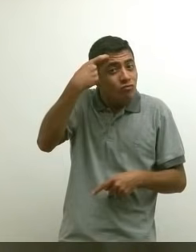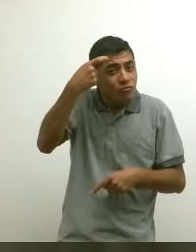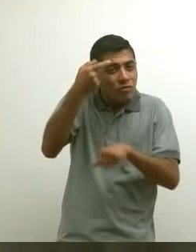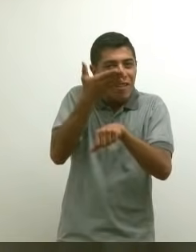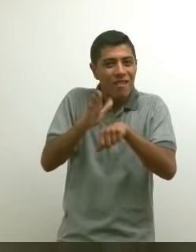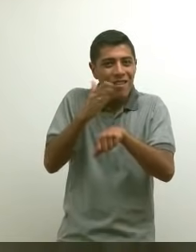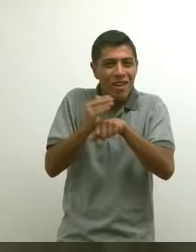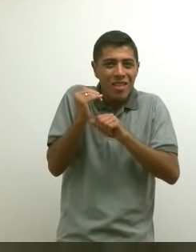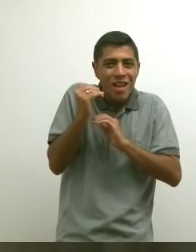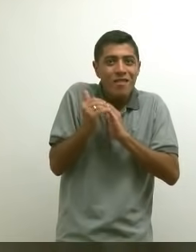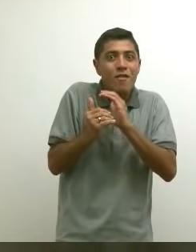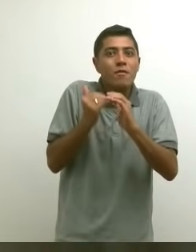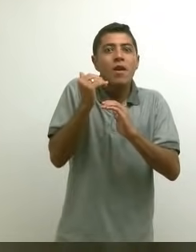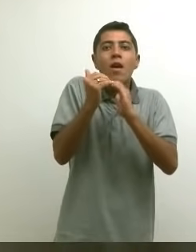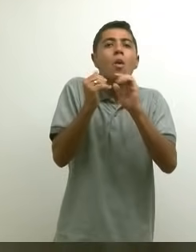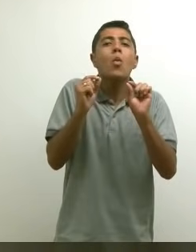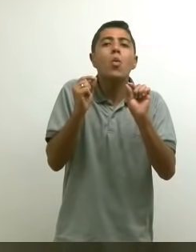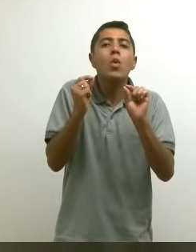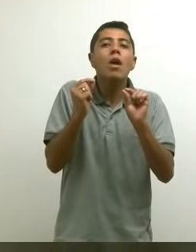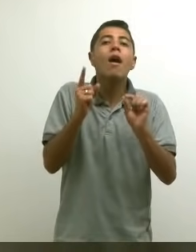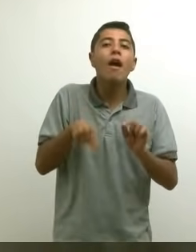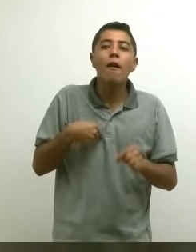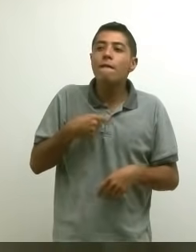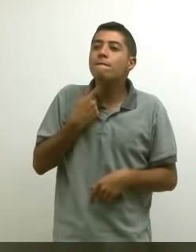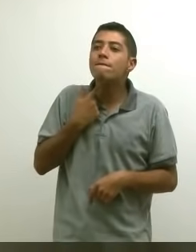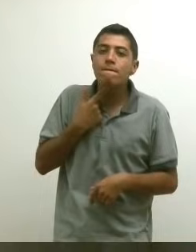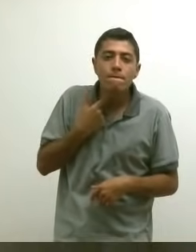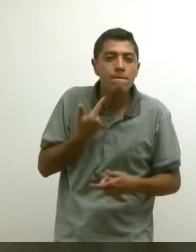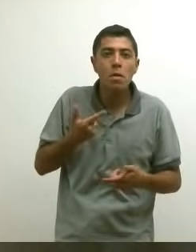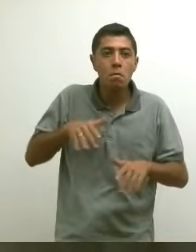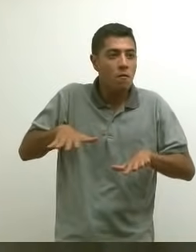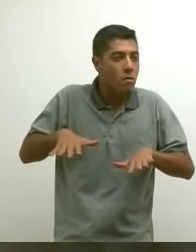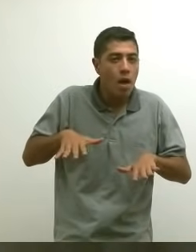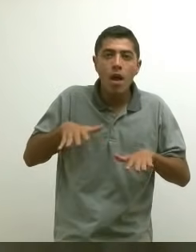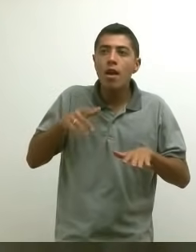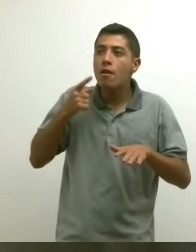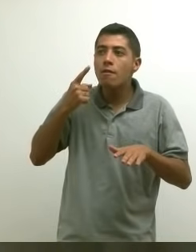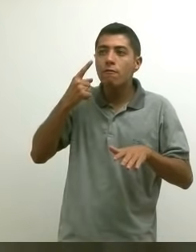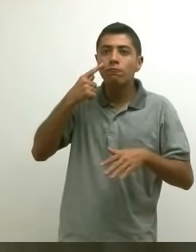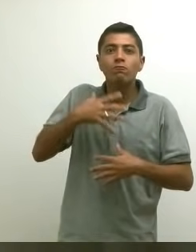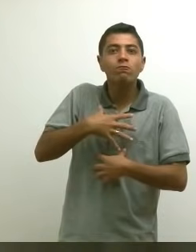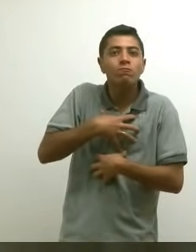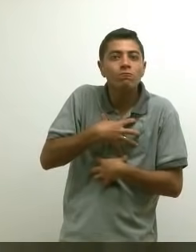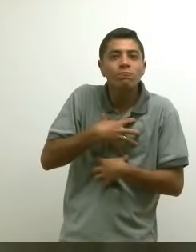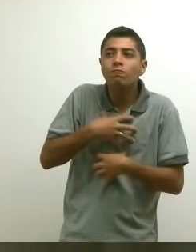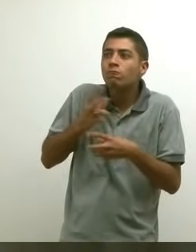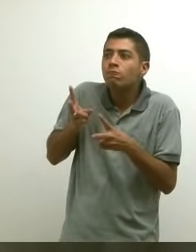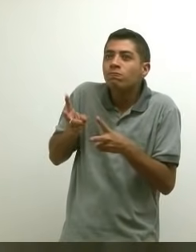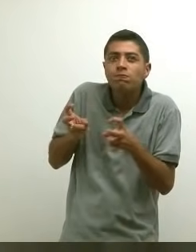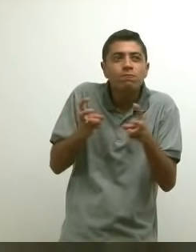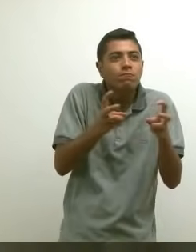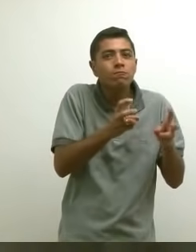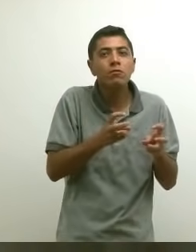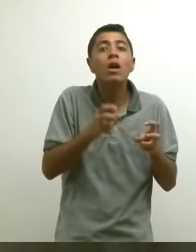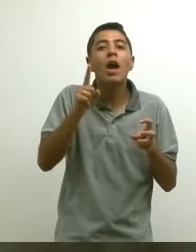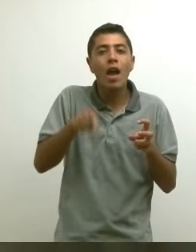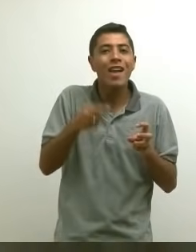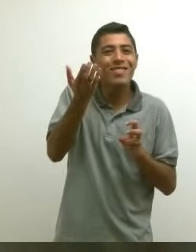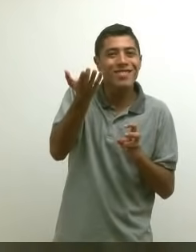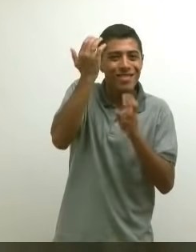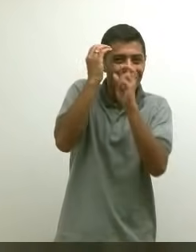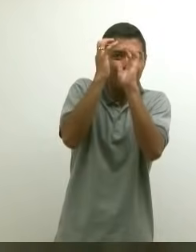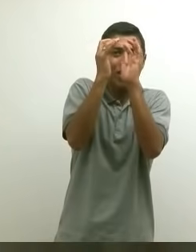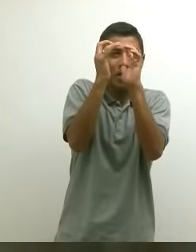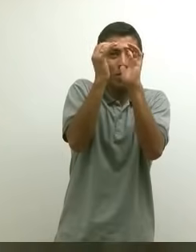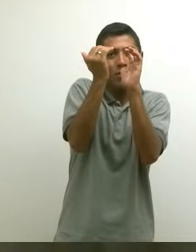do movimento do desenvolvimento sensorial que é mais relacionada à parte inferior do cérebro a gente